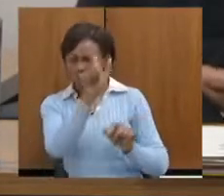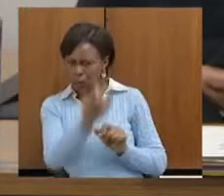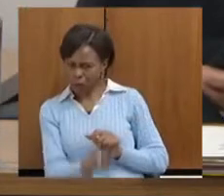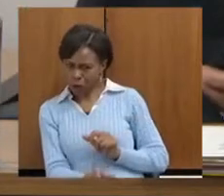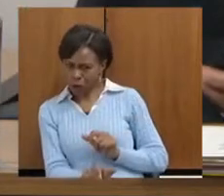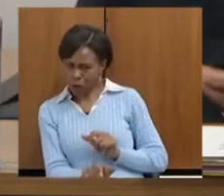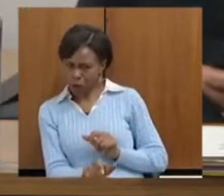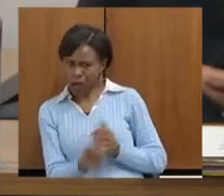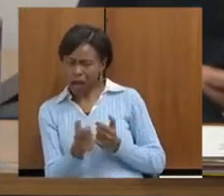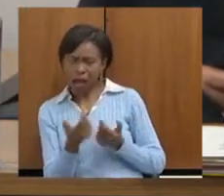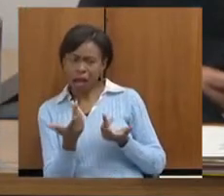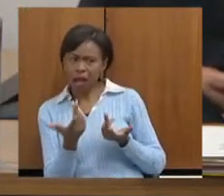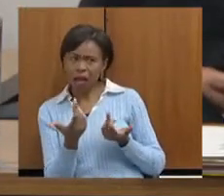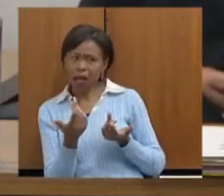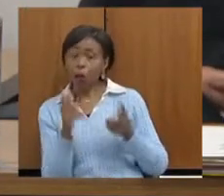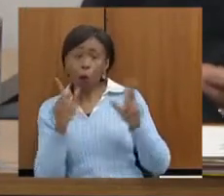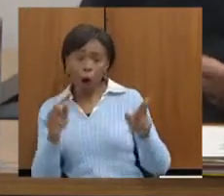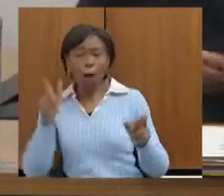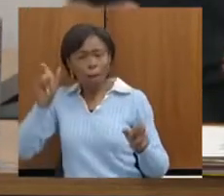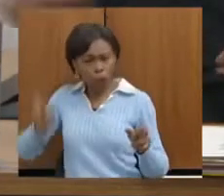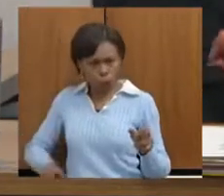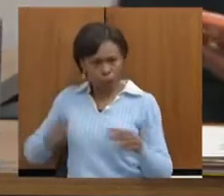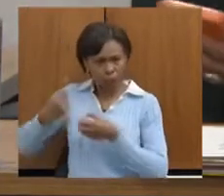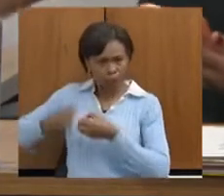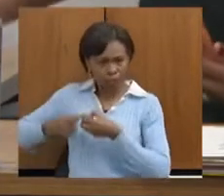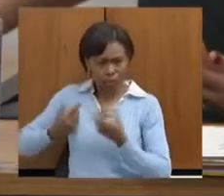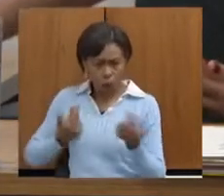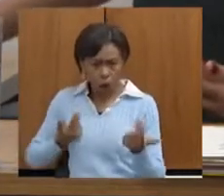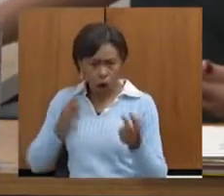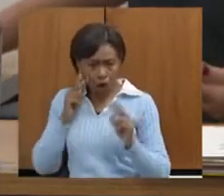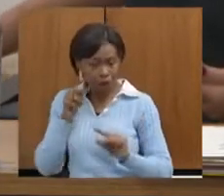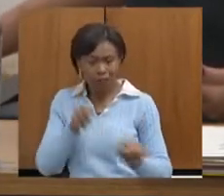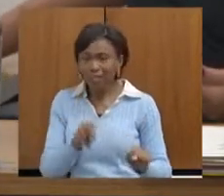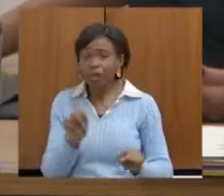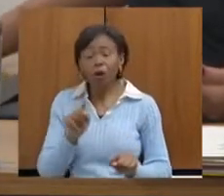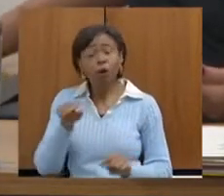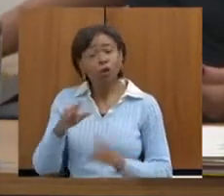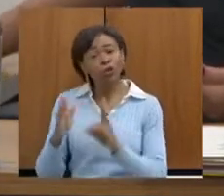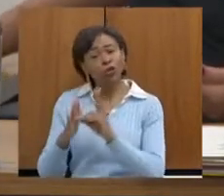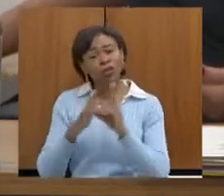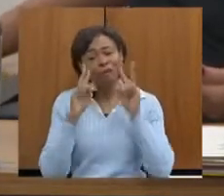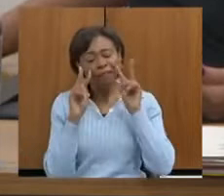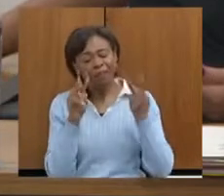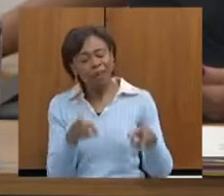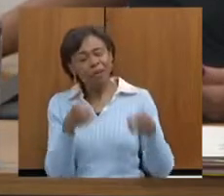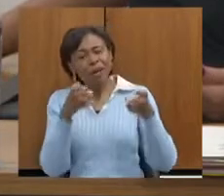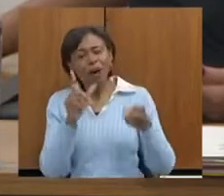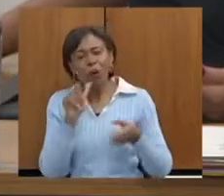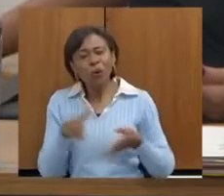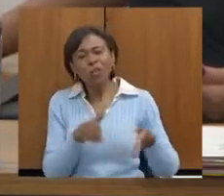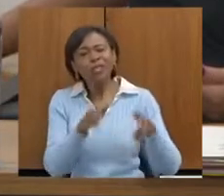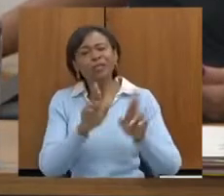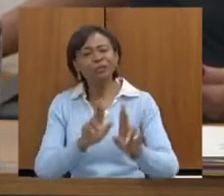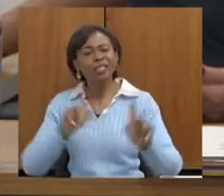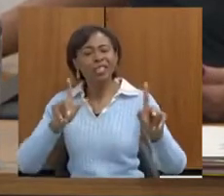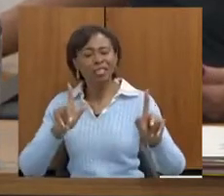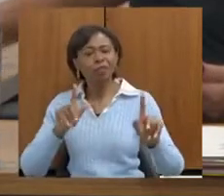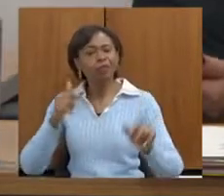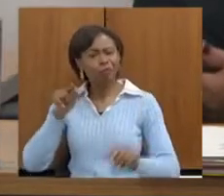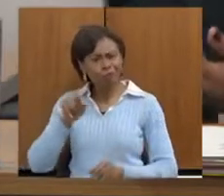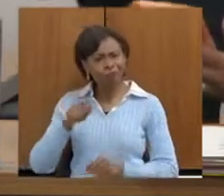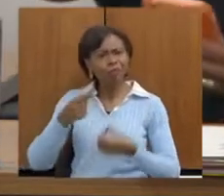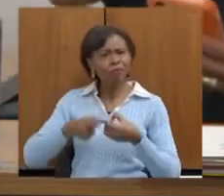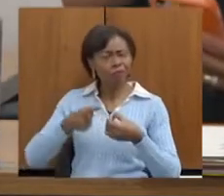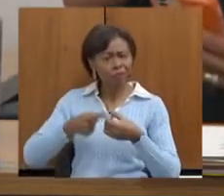cidade ver ali tem uma entidade eu tava vendo fazendo algumas leituras né que as pessoas